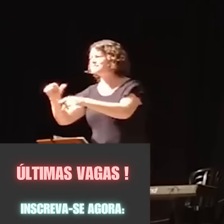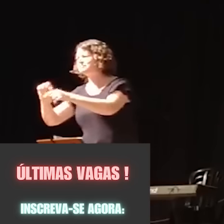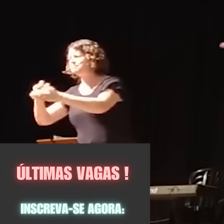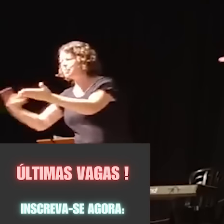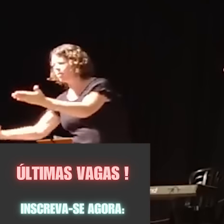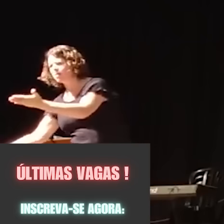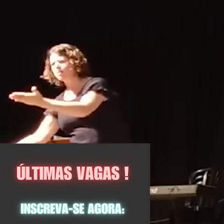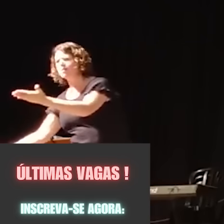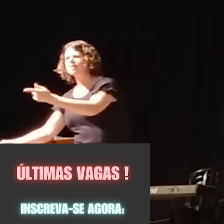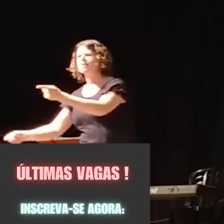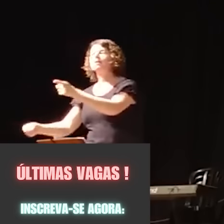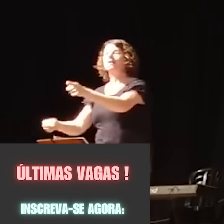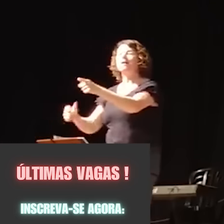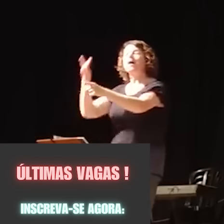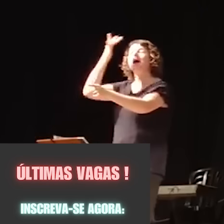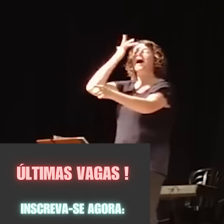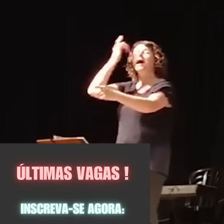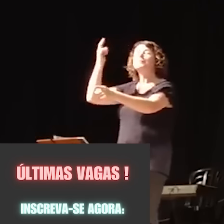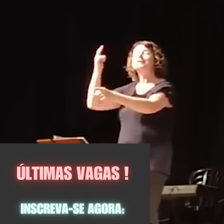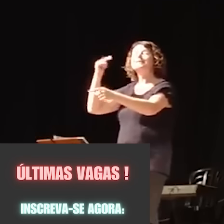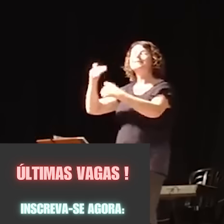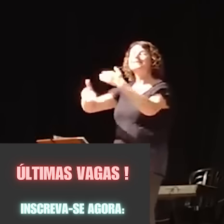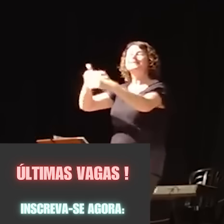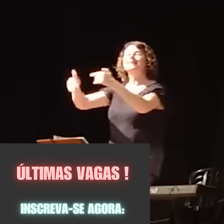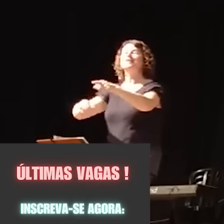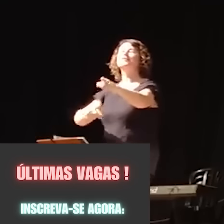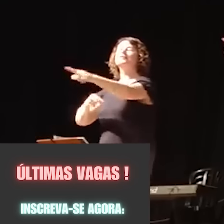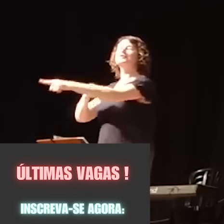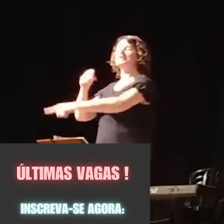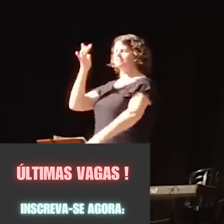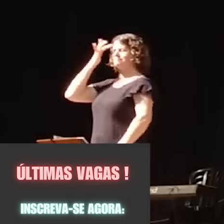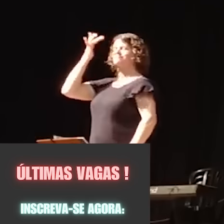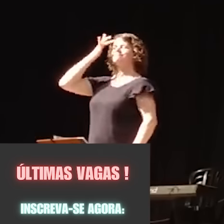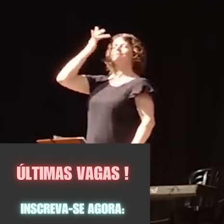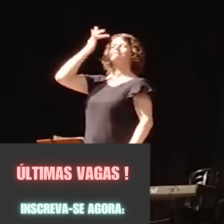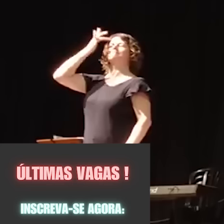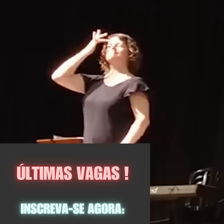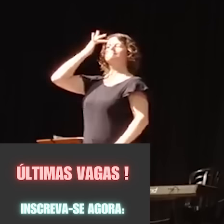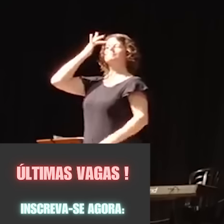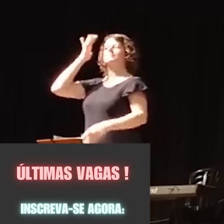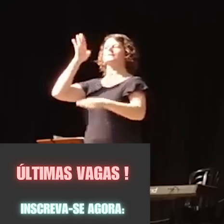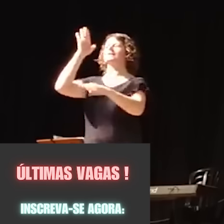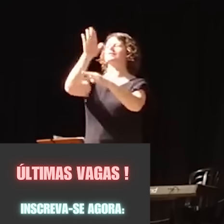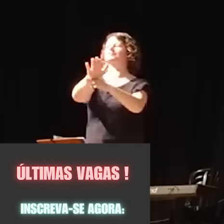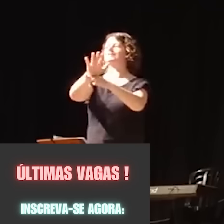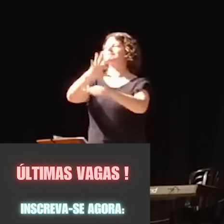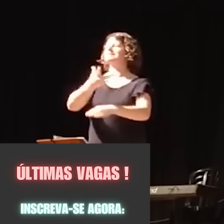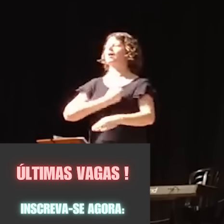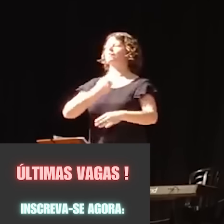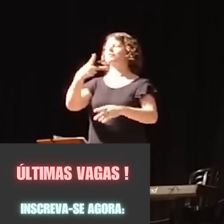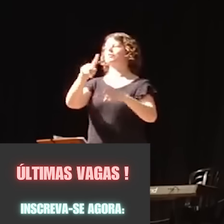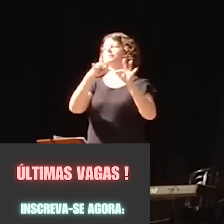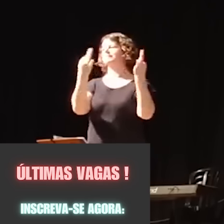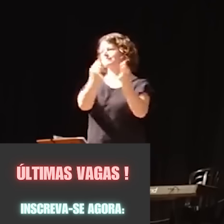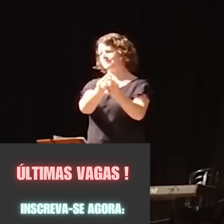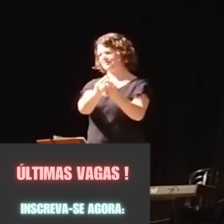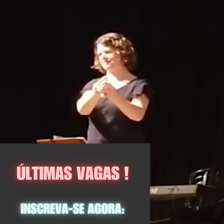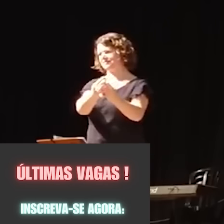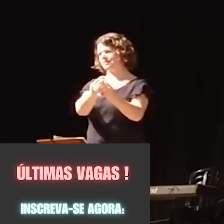musculatura para que amanhã você tire tua família das mãos do inimigo Amém eu tenho